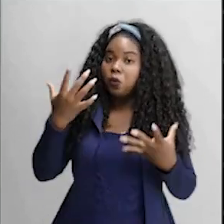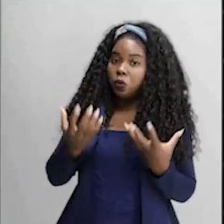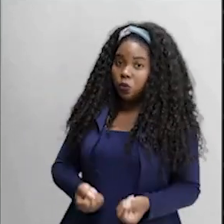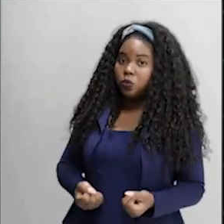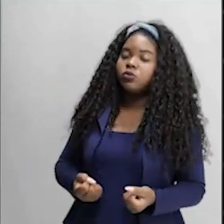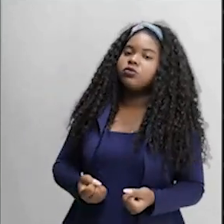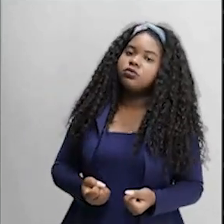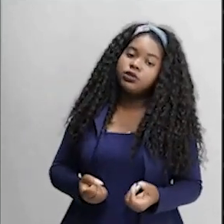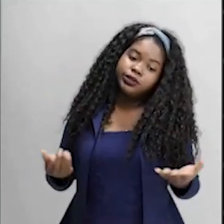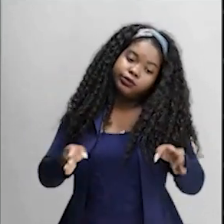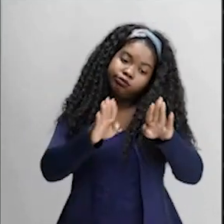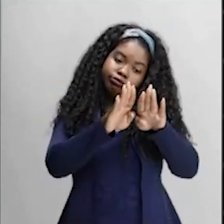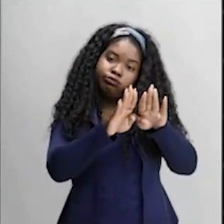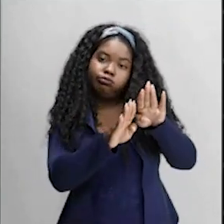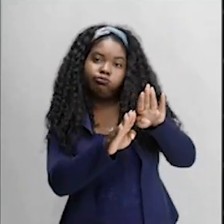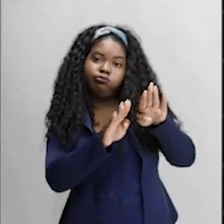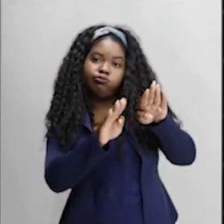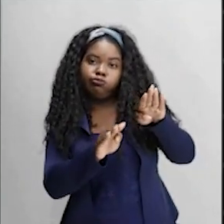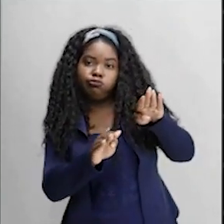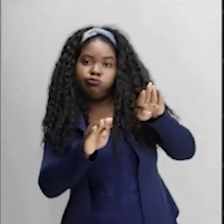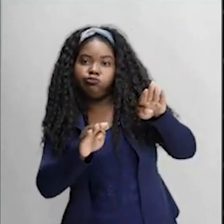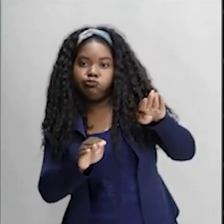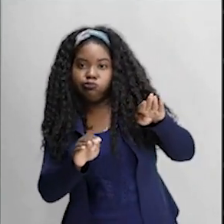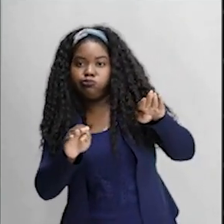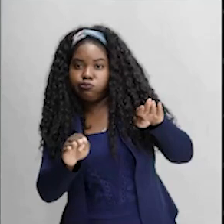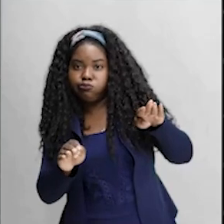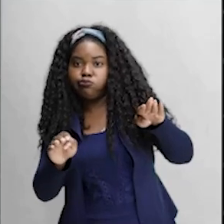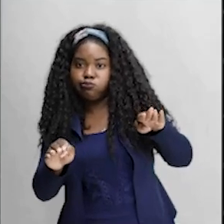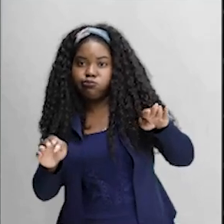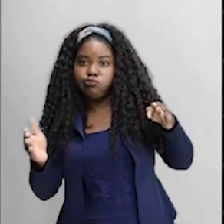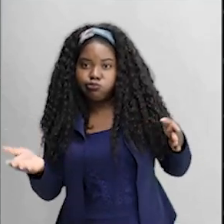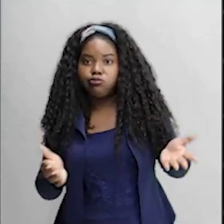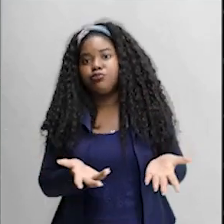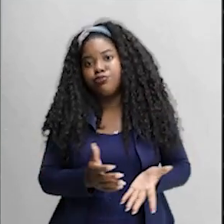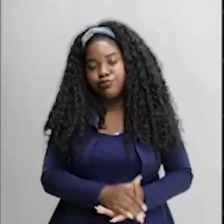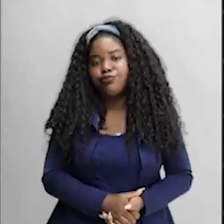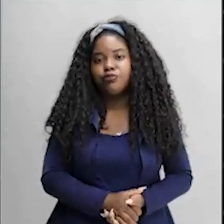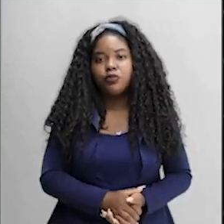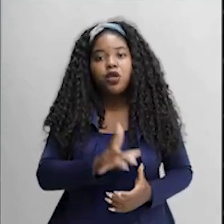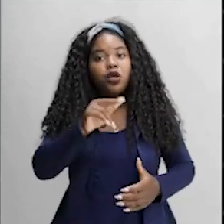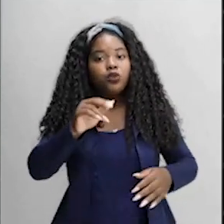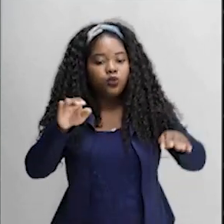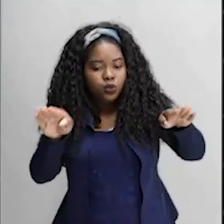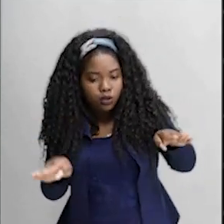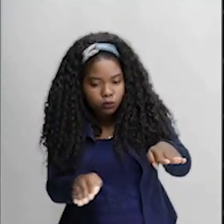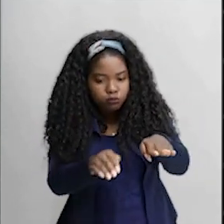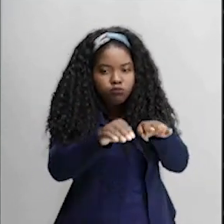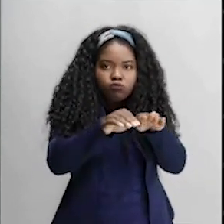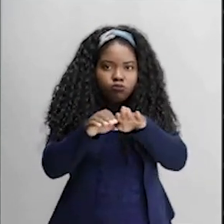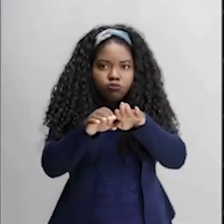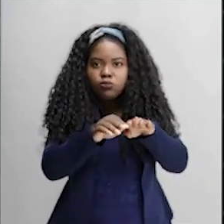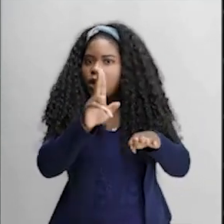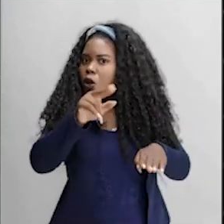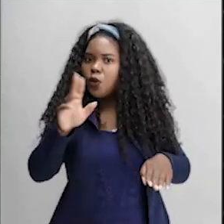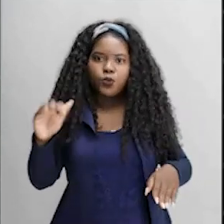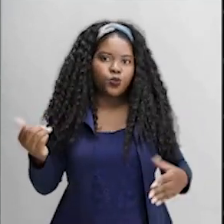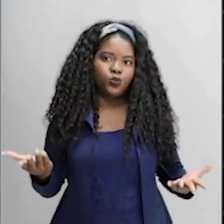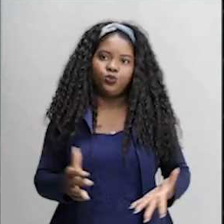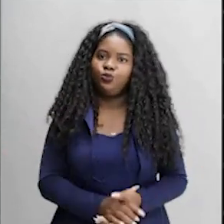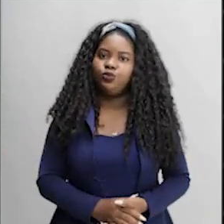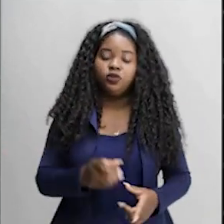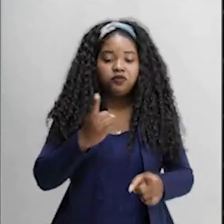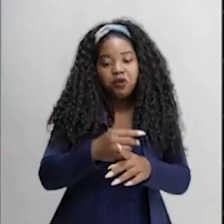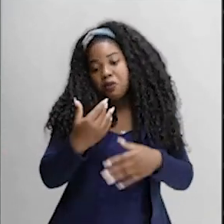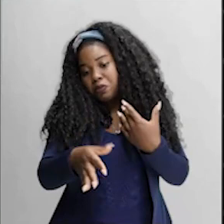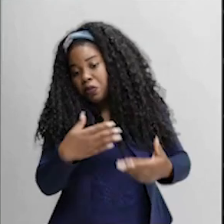aceitaram e ficou assim. Diferentemente desta noção de divisão natural do trabalho, onde eu vou encontrá-la de qualquer